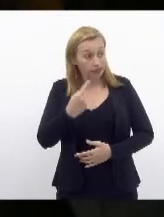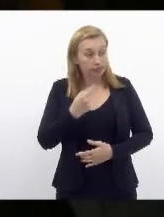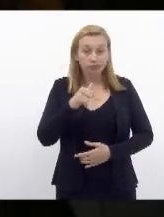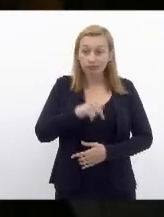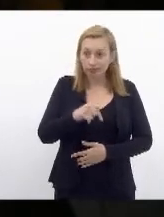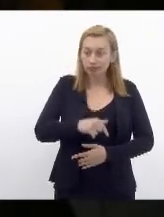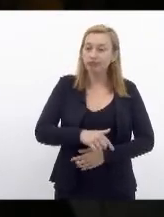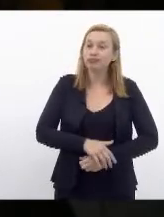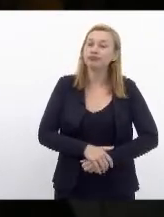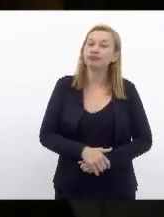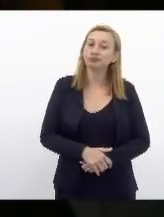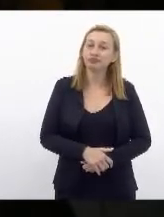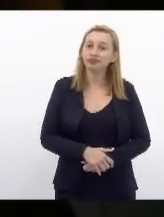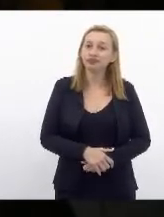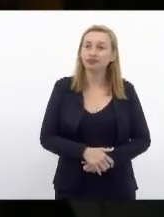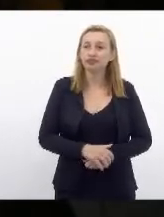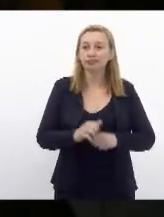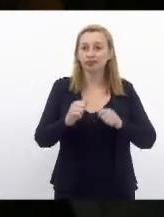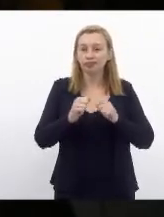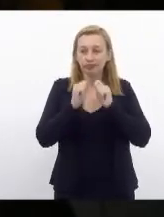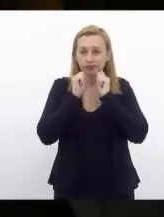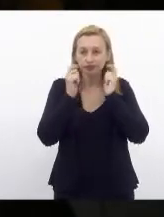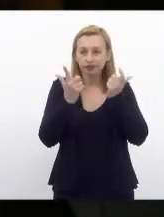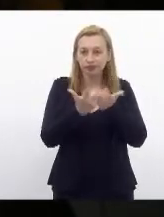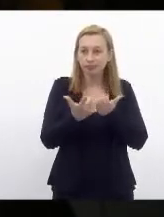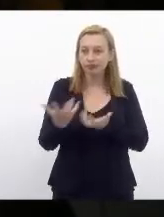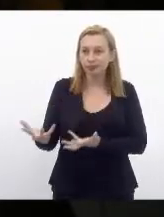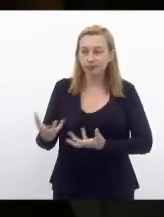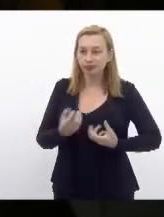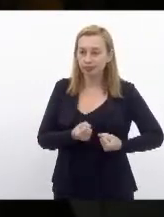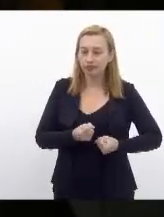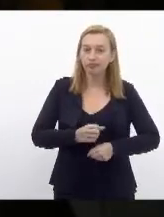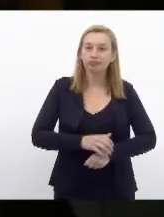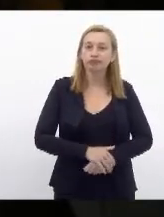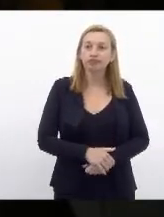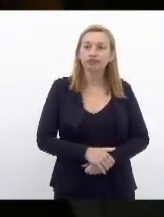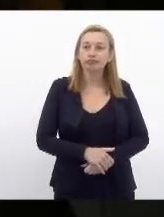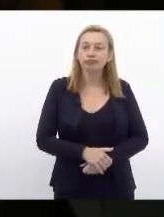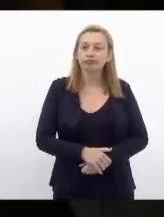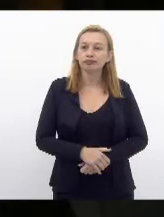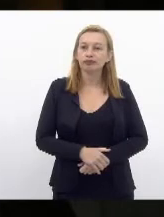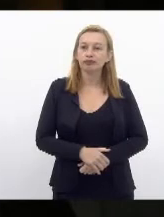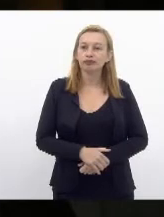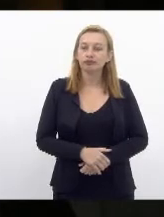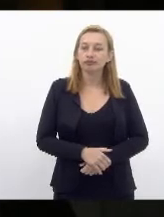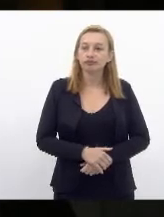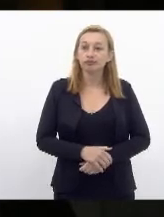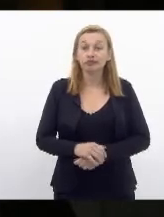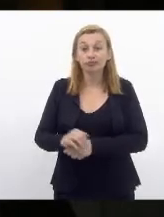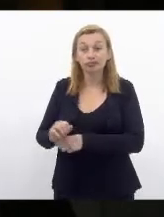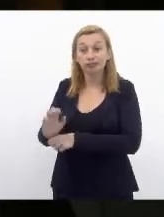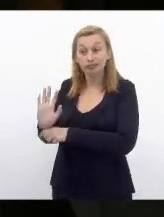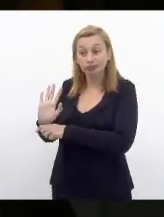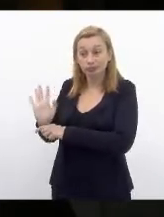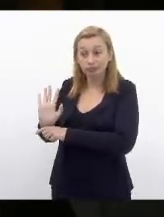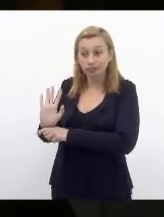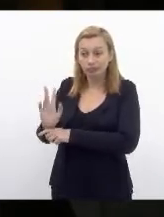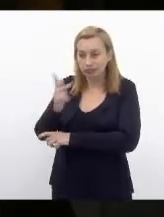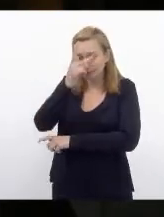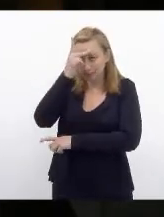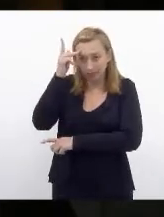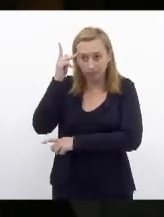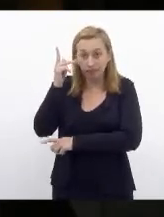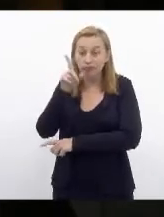aqui e que a Assembleia está recebendo essa expressão de cinema que um